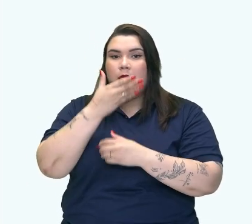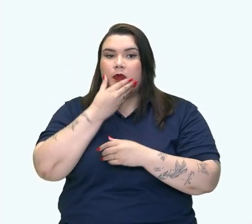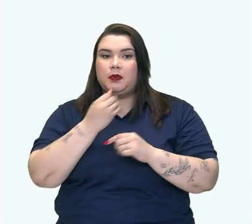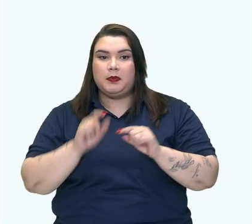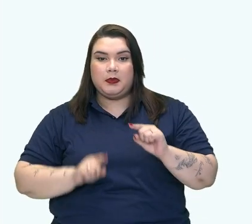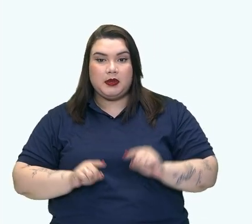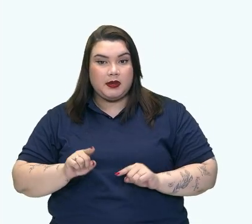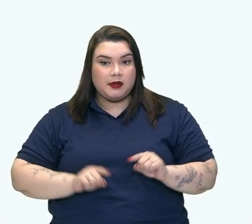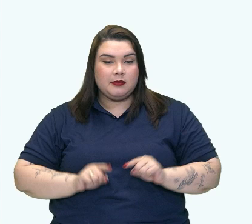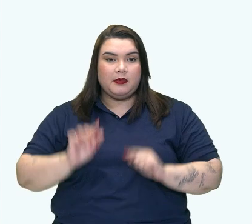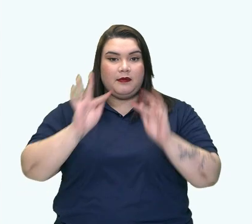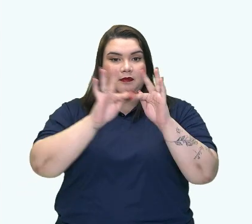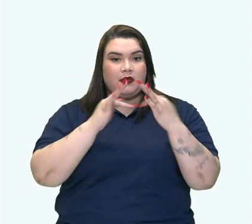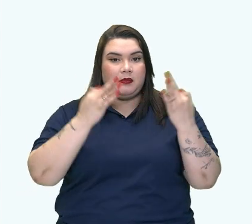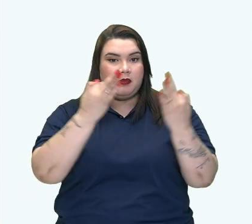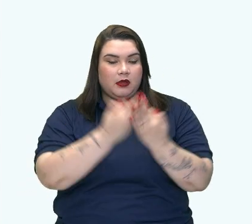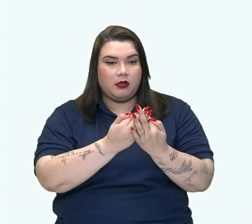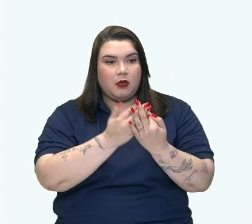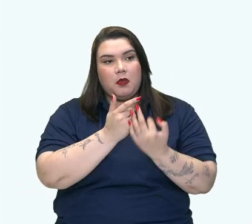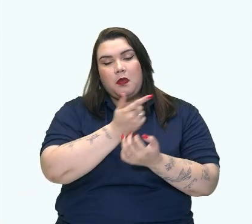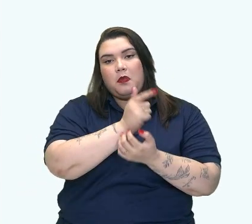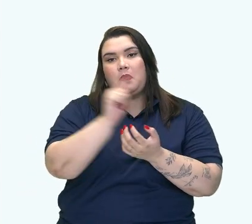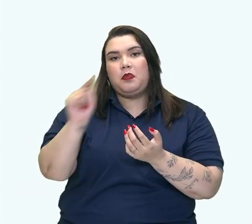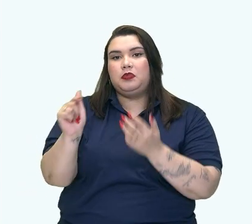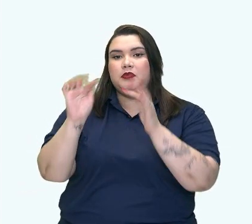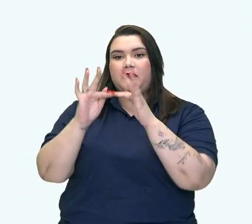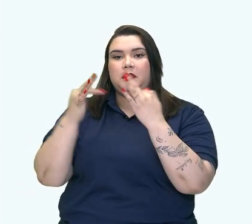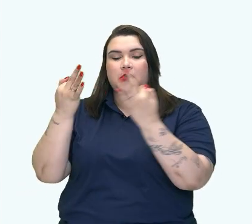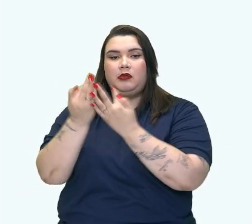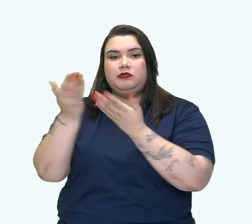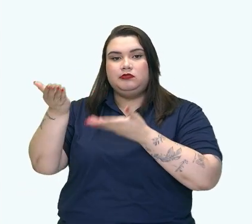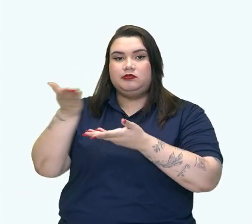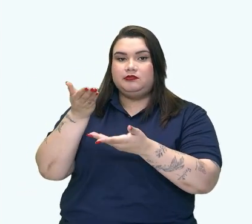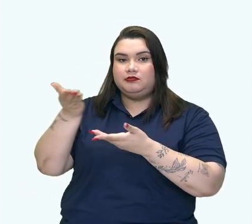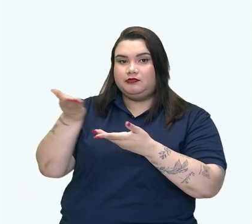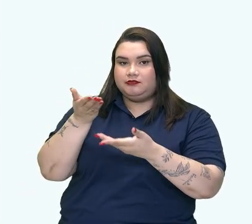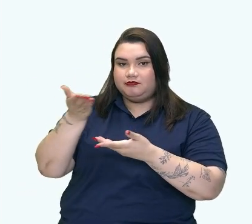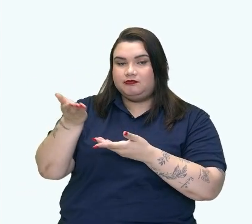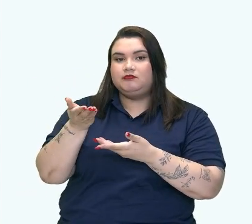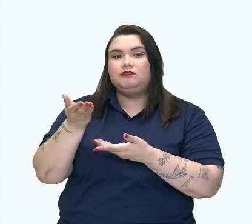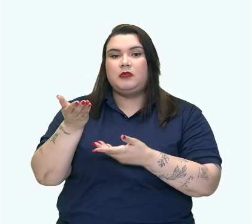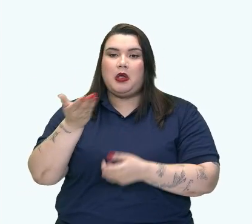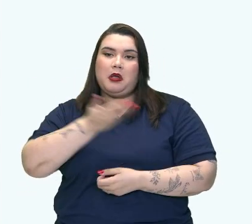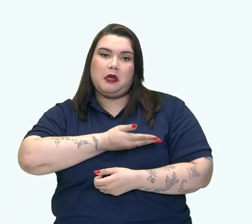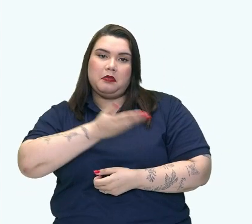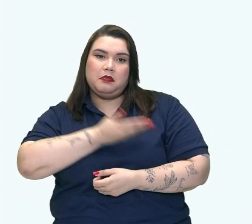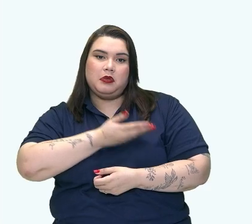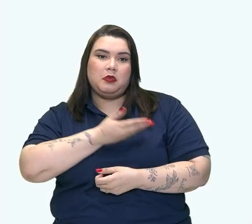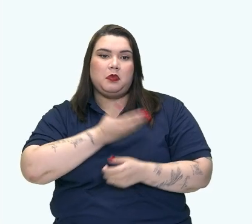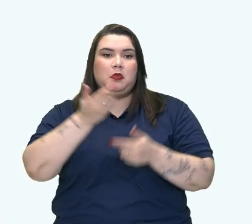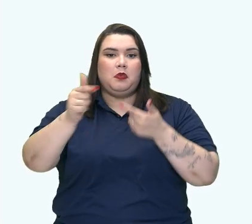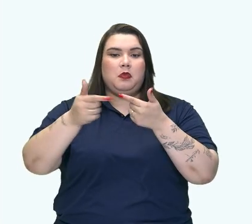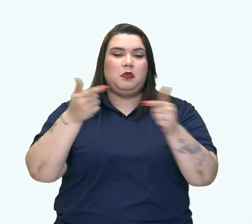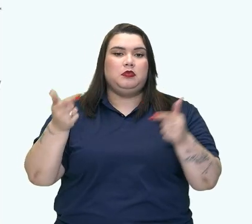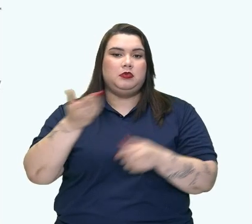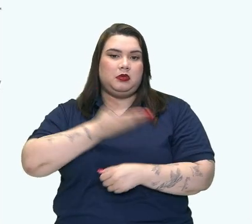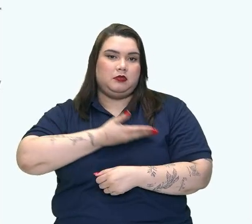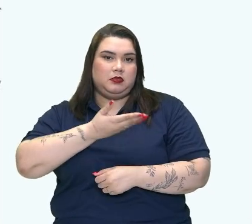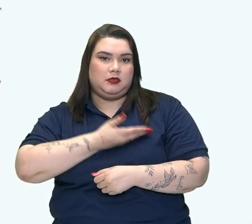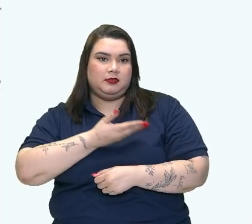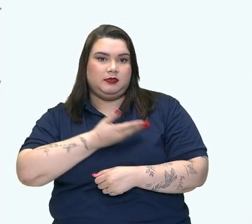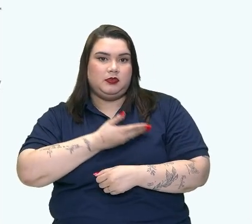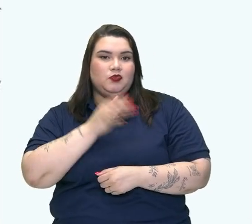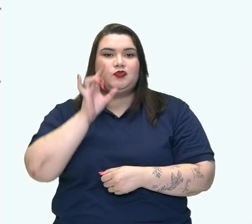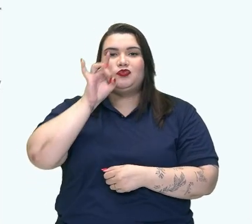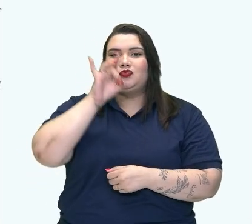primo. Os familiares voltaram-se para outros familiares. Os amigos para outros amigos.